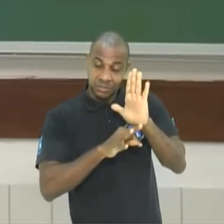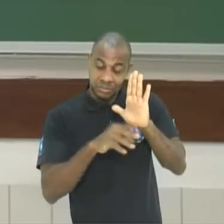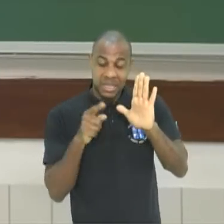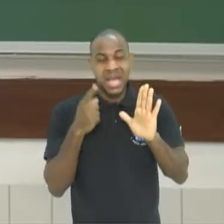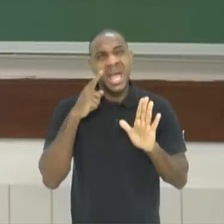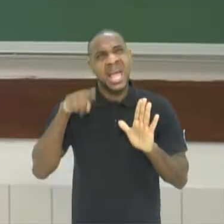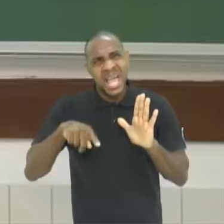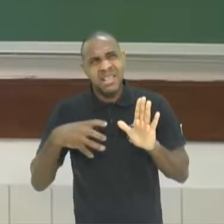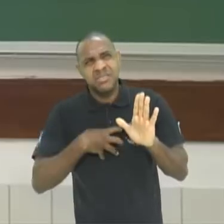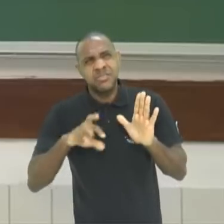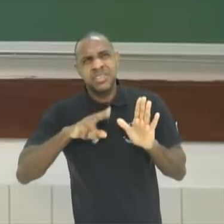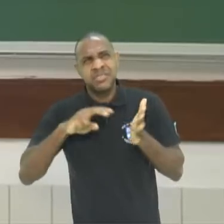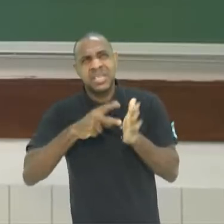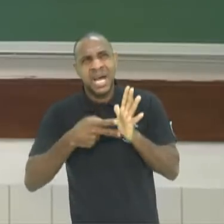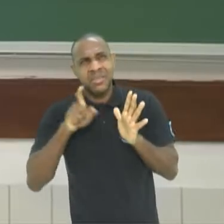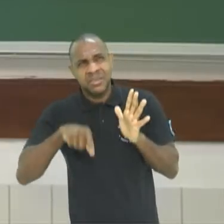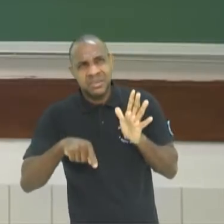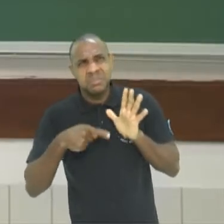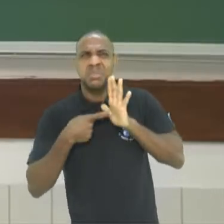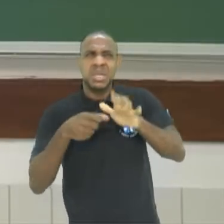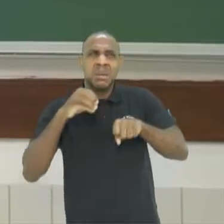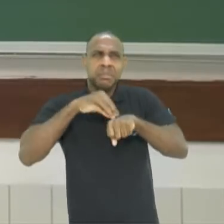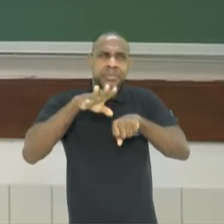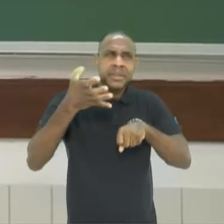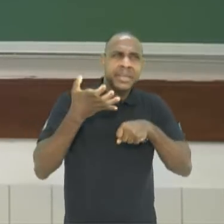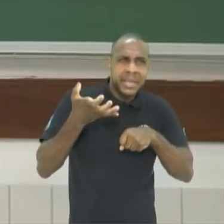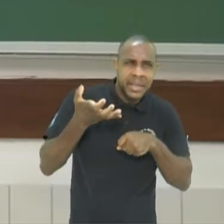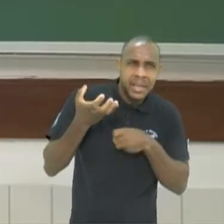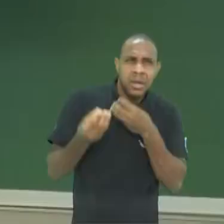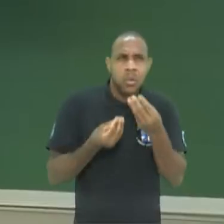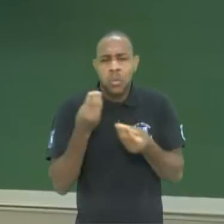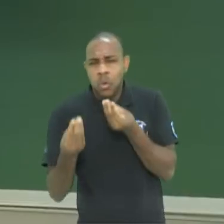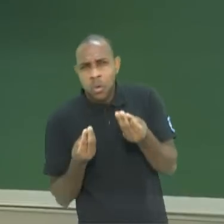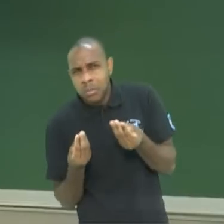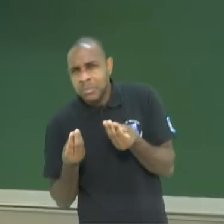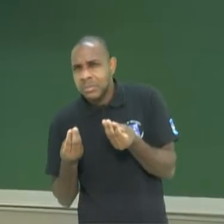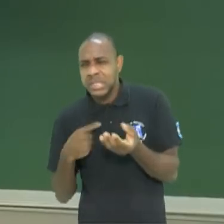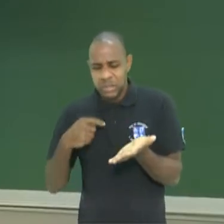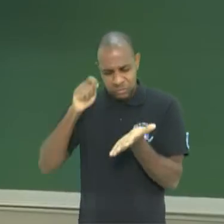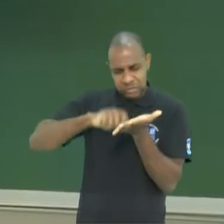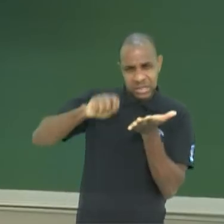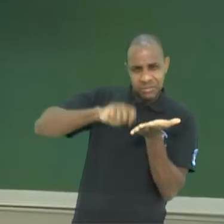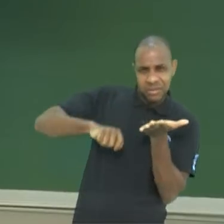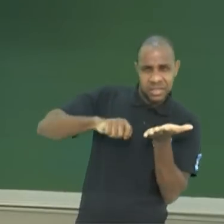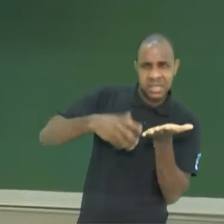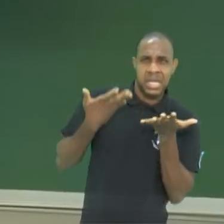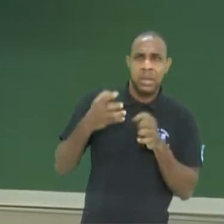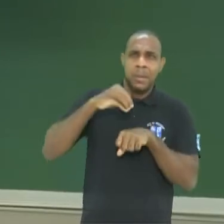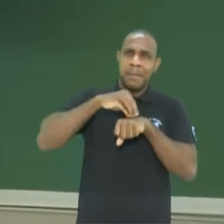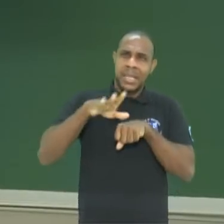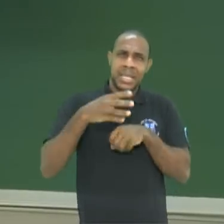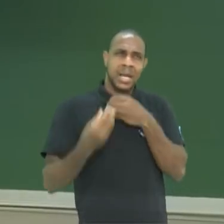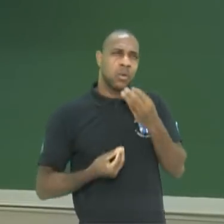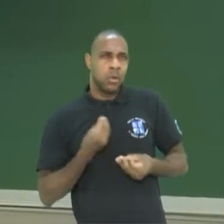esse sentido realmente que está querendo transmitir ali naquilo que eu escrevi ou naquilo que eu